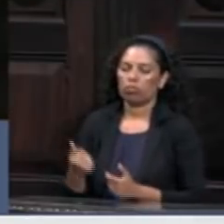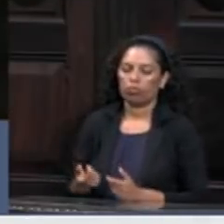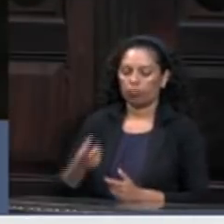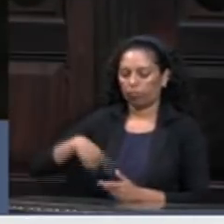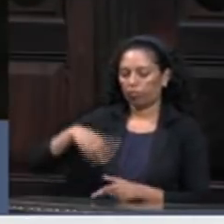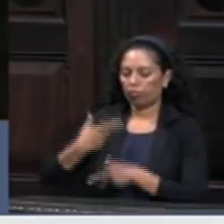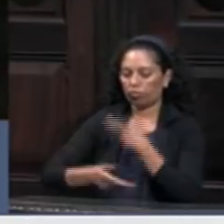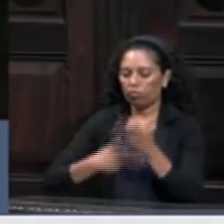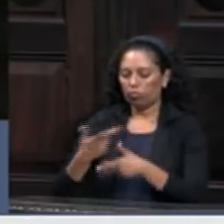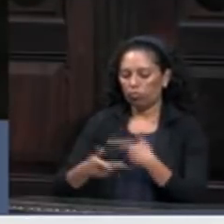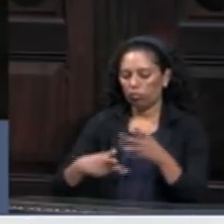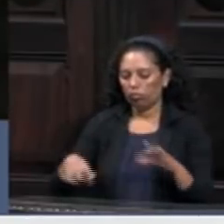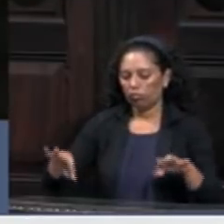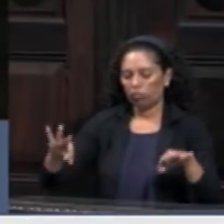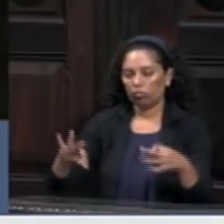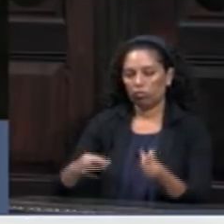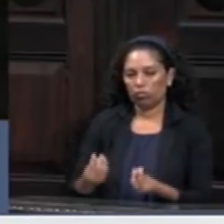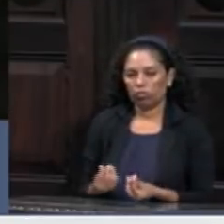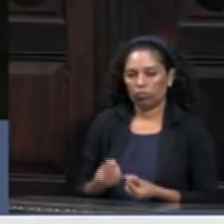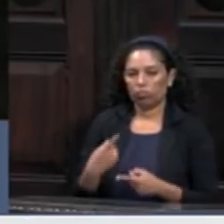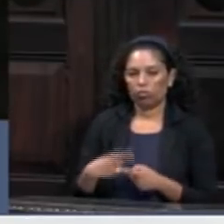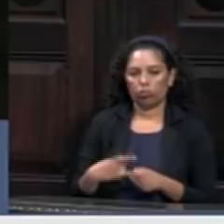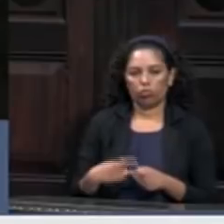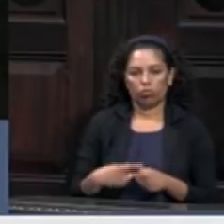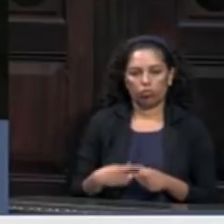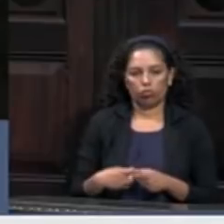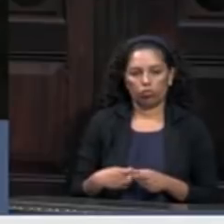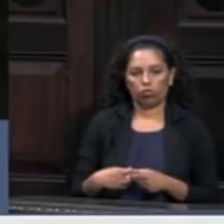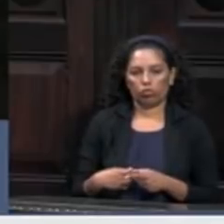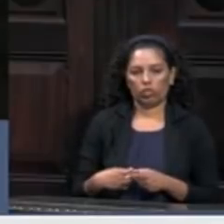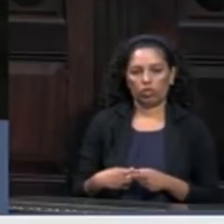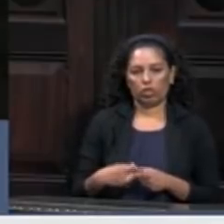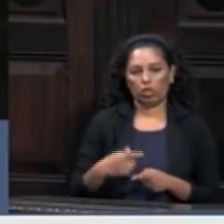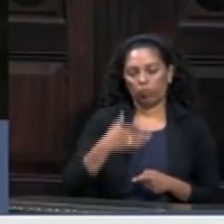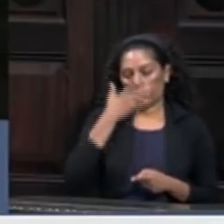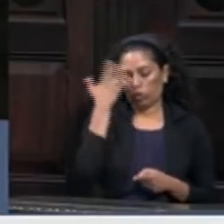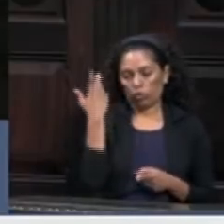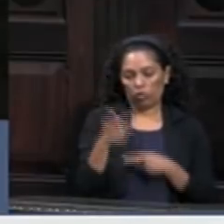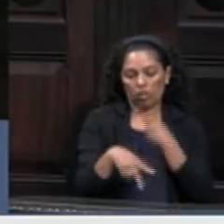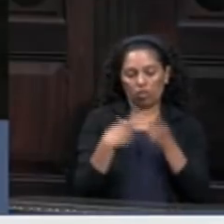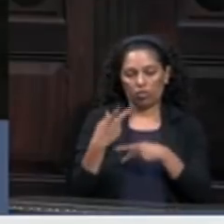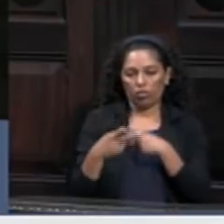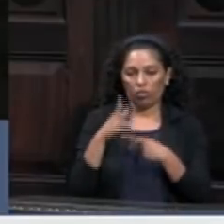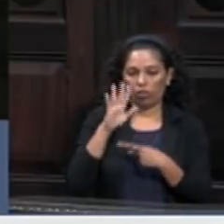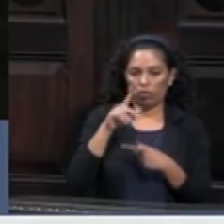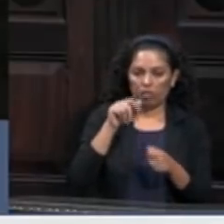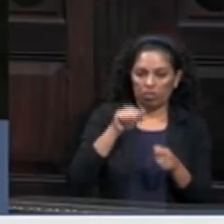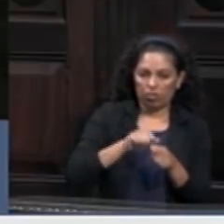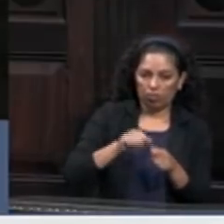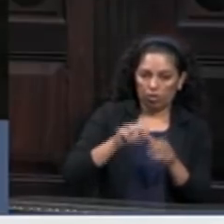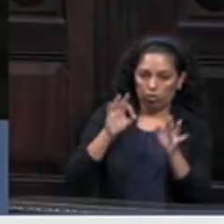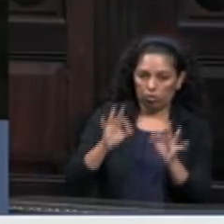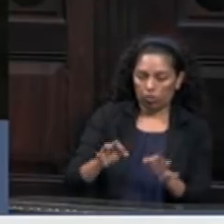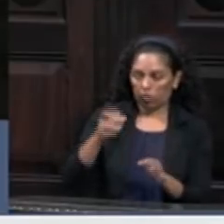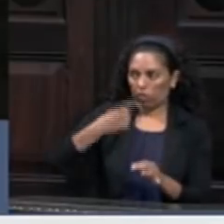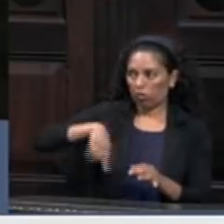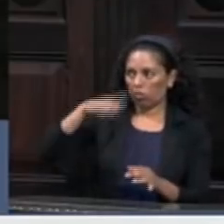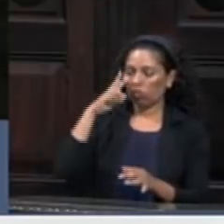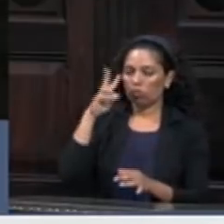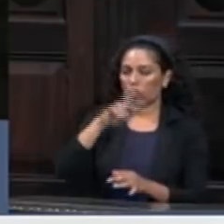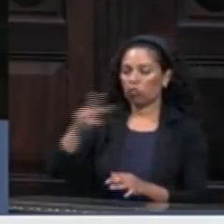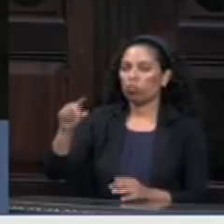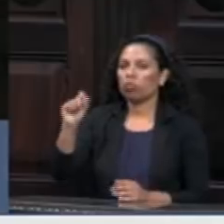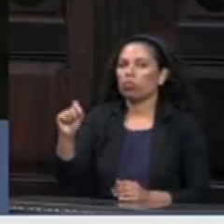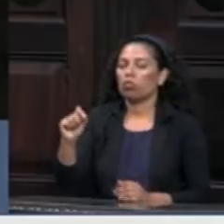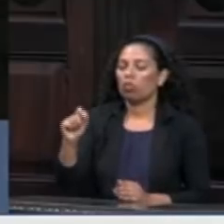dizendo isso, senhor presidente, porque, em não sendo demagogo, nós estamos dando ao próximo governo, ao